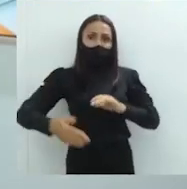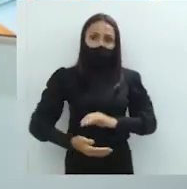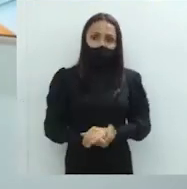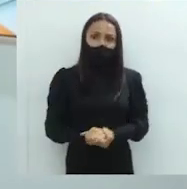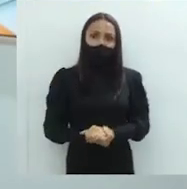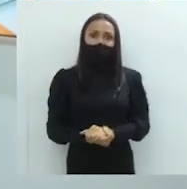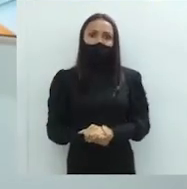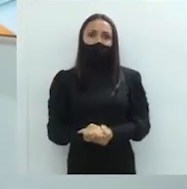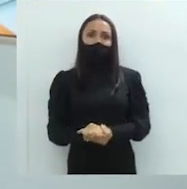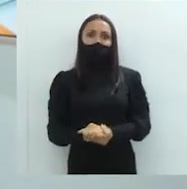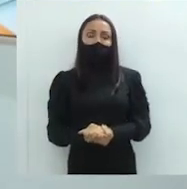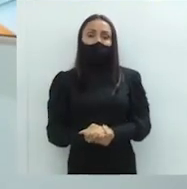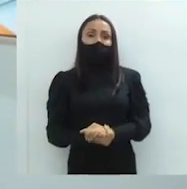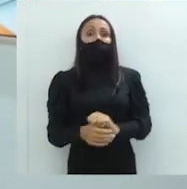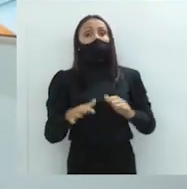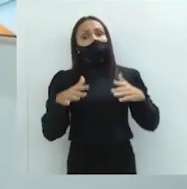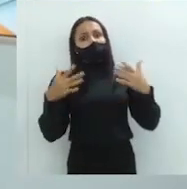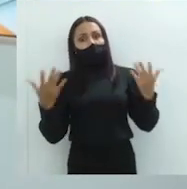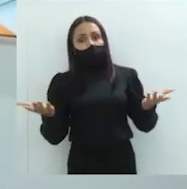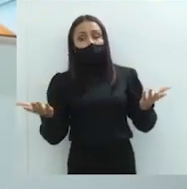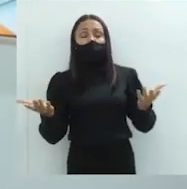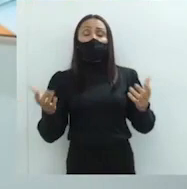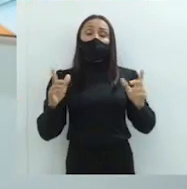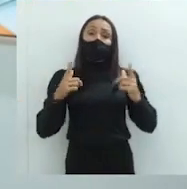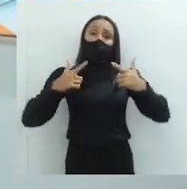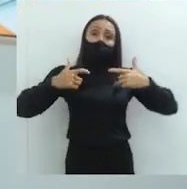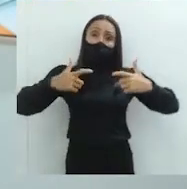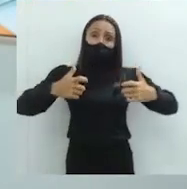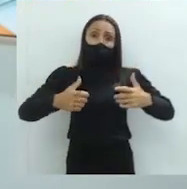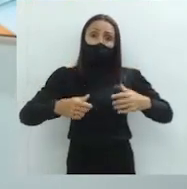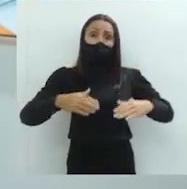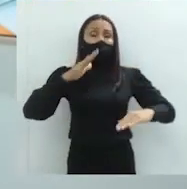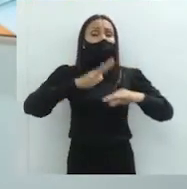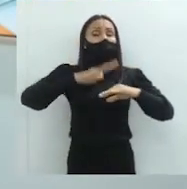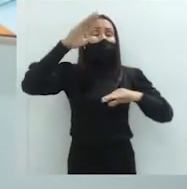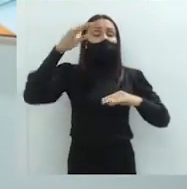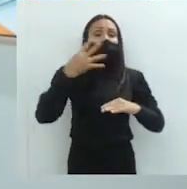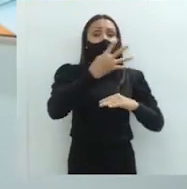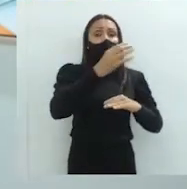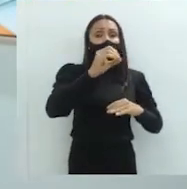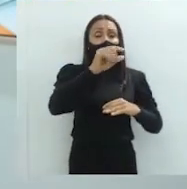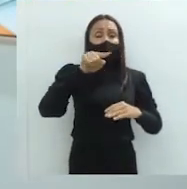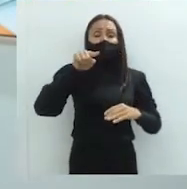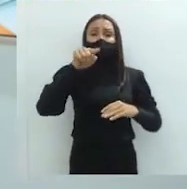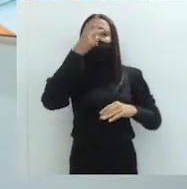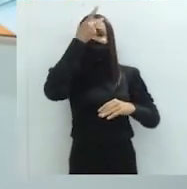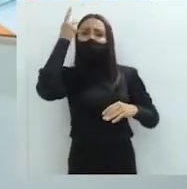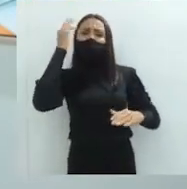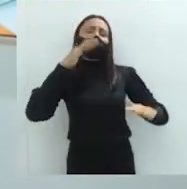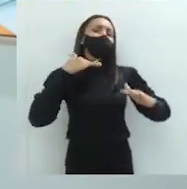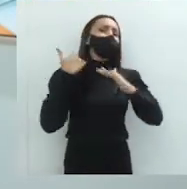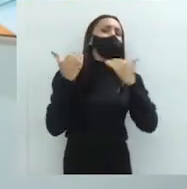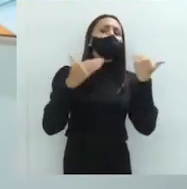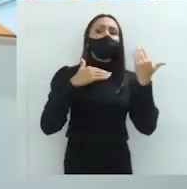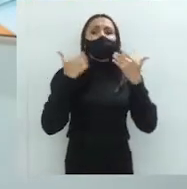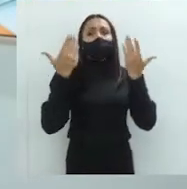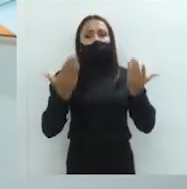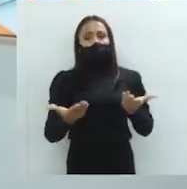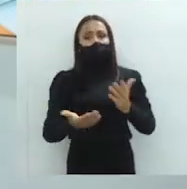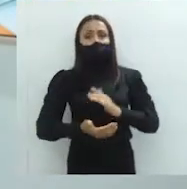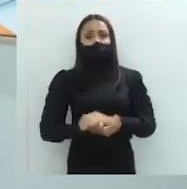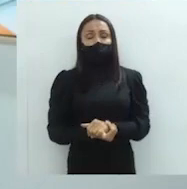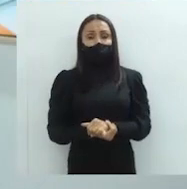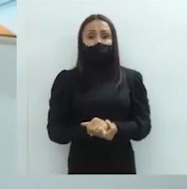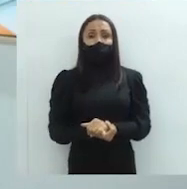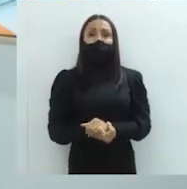Então, um grande conflito, mais de 400.000 pessoas mortas nesse grande conflito.